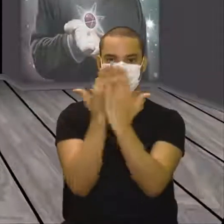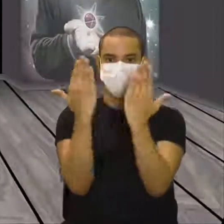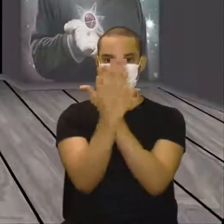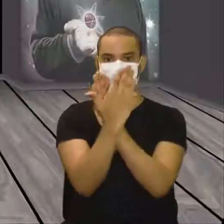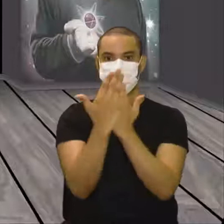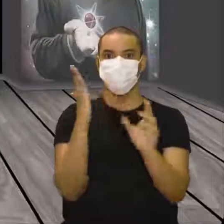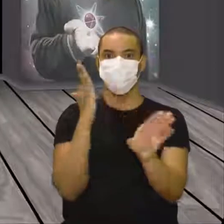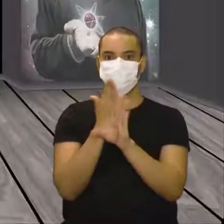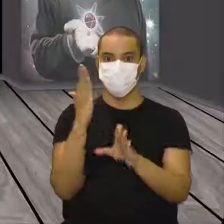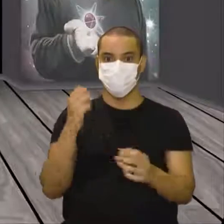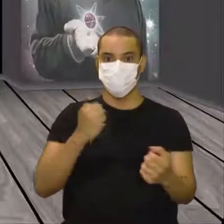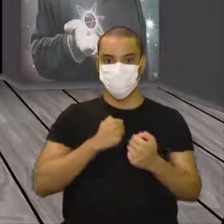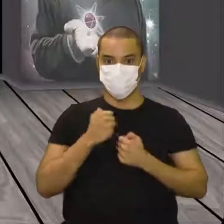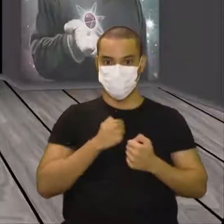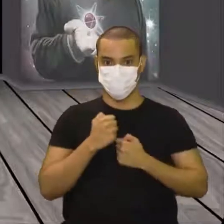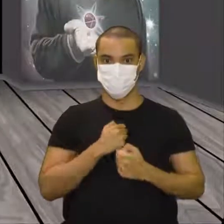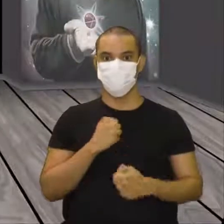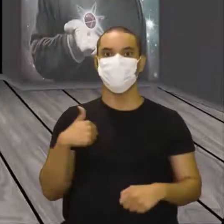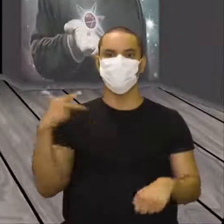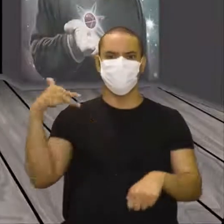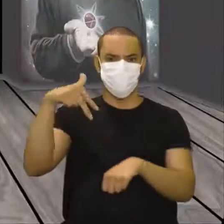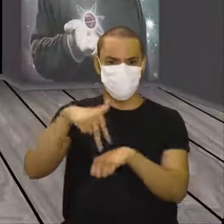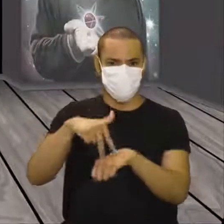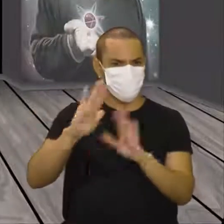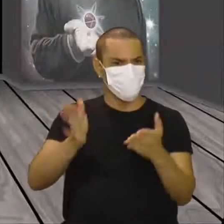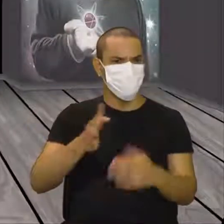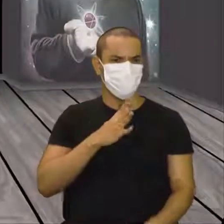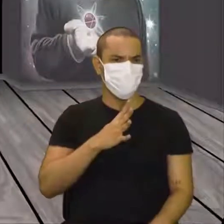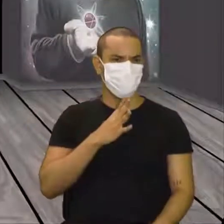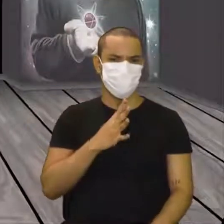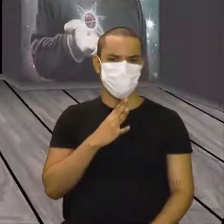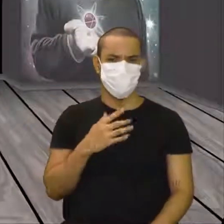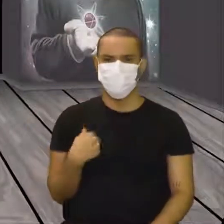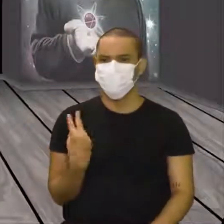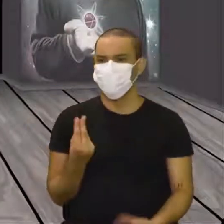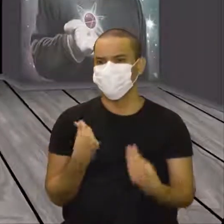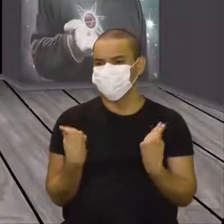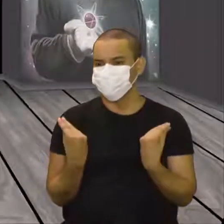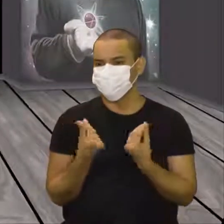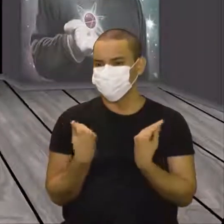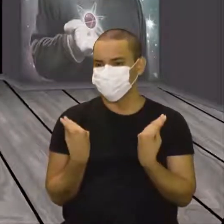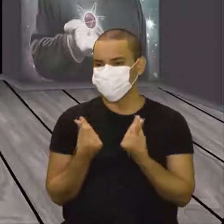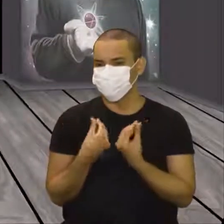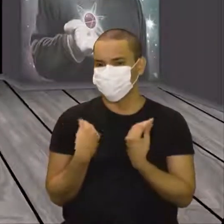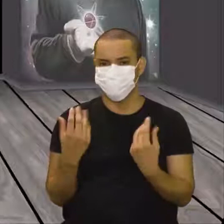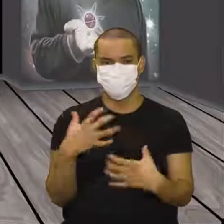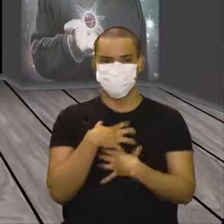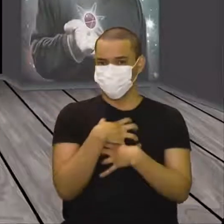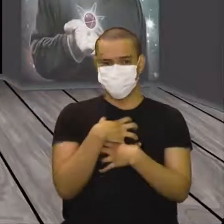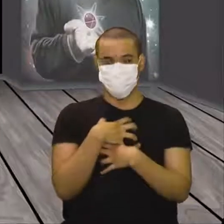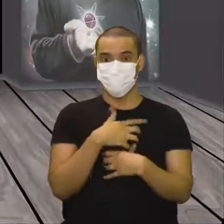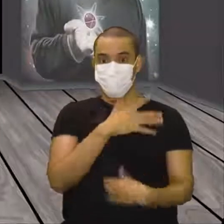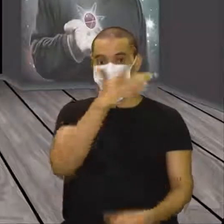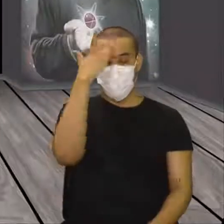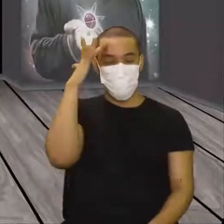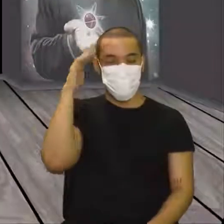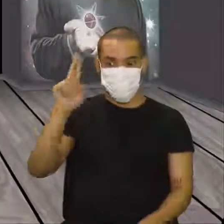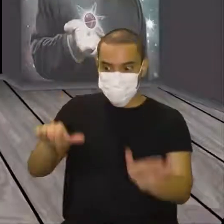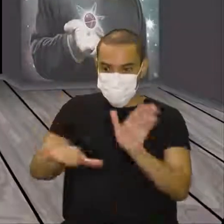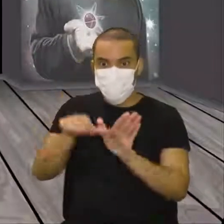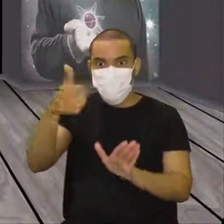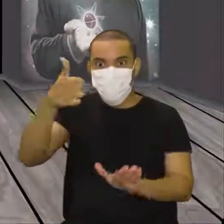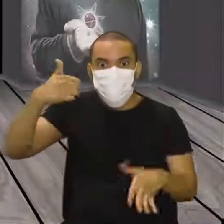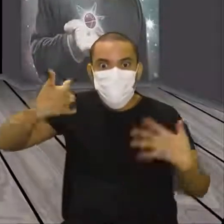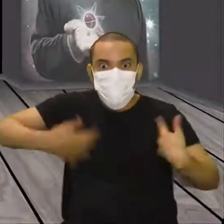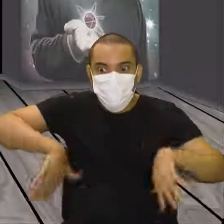pelo gorila. Eu cheguei aí uma vez, só como eu já conhecia, né? Já não foi tão impactante, mas para quem nunca viu...